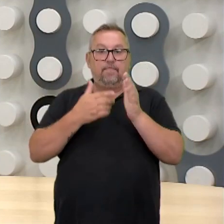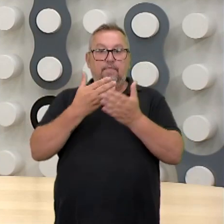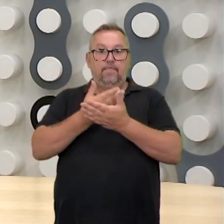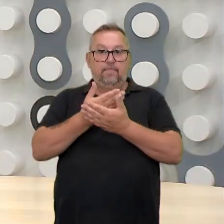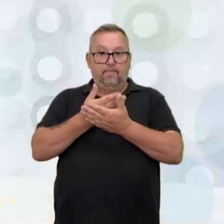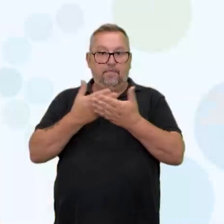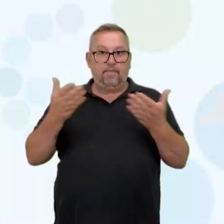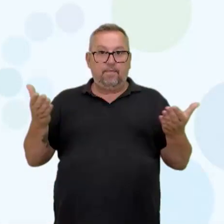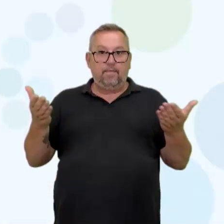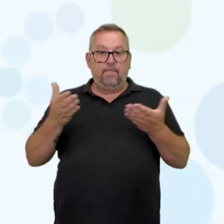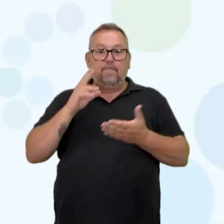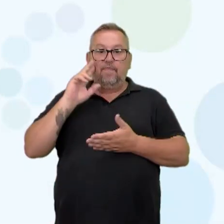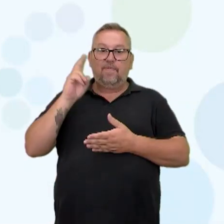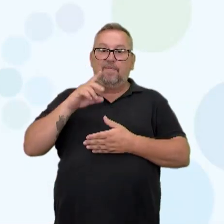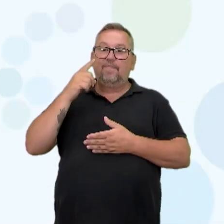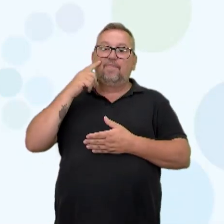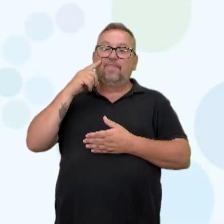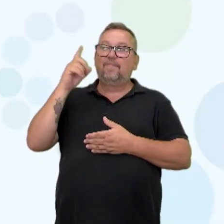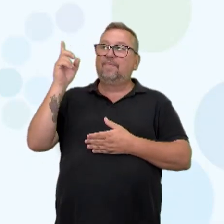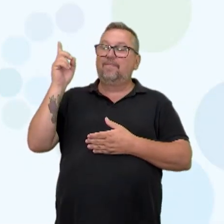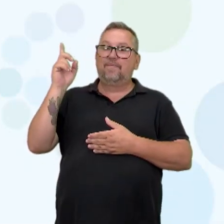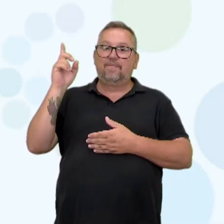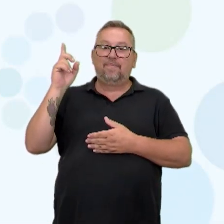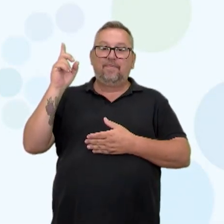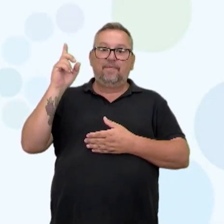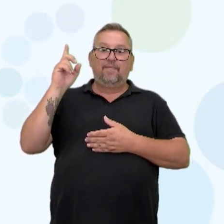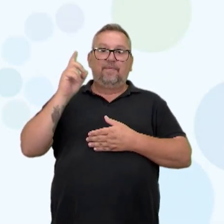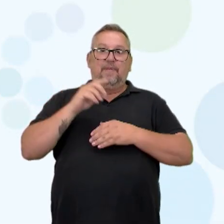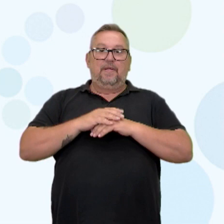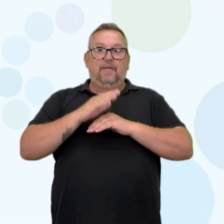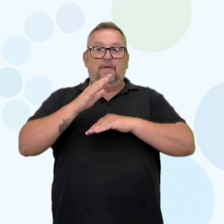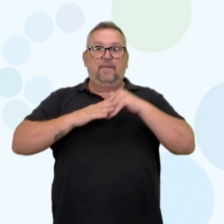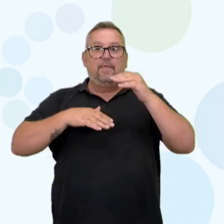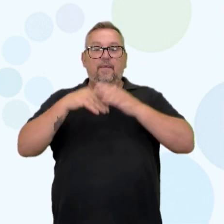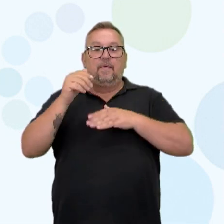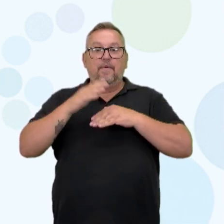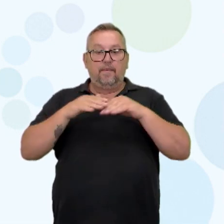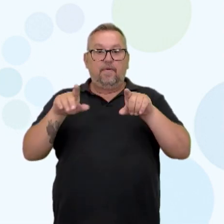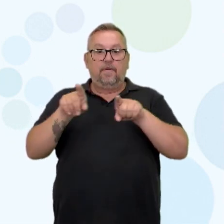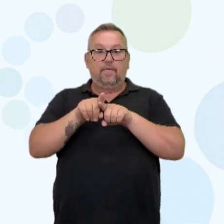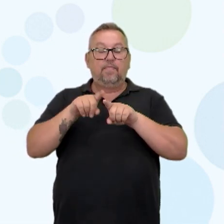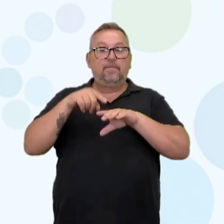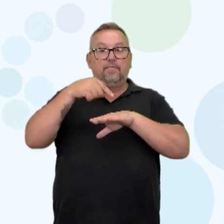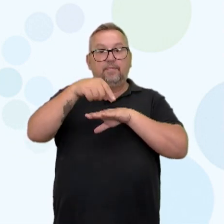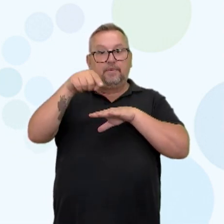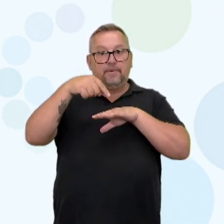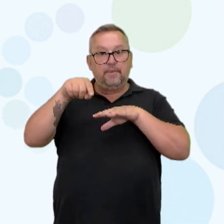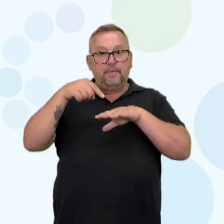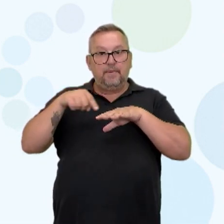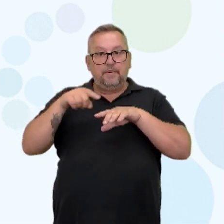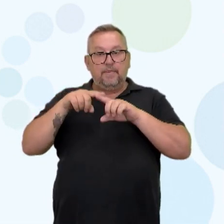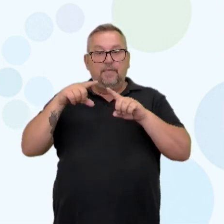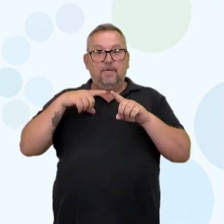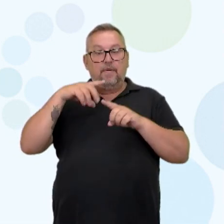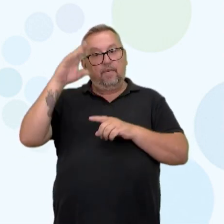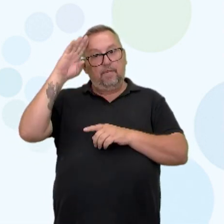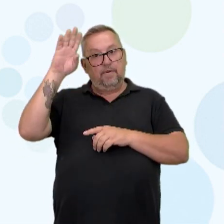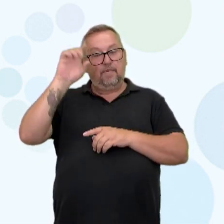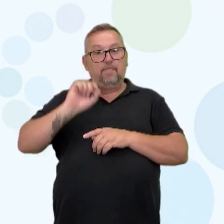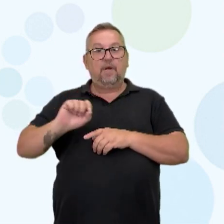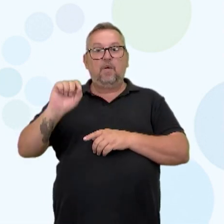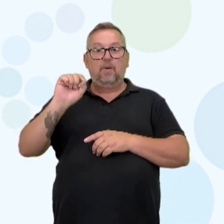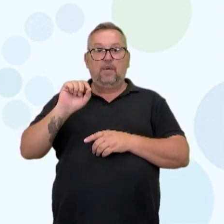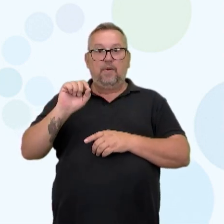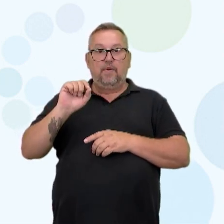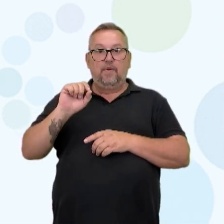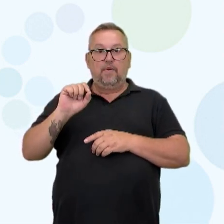hoje. Coloquem na tela, por gentileza, tá aí, ó. Habilidades dos eixos estruturantes, sendo que o principal eixo